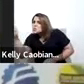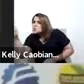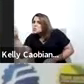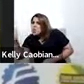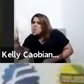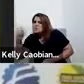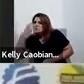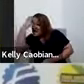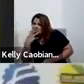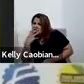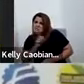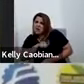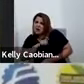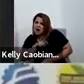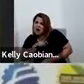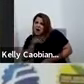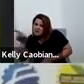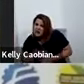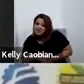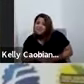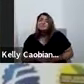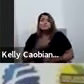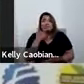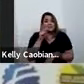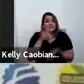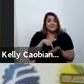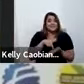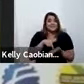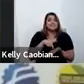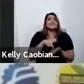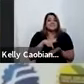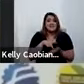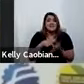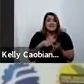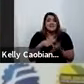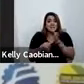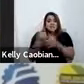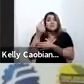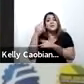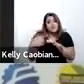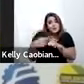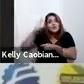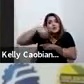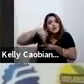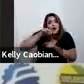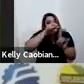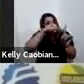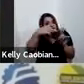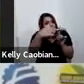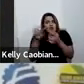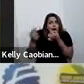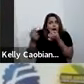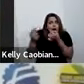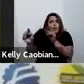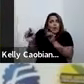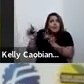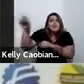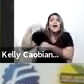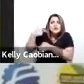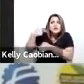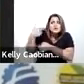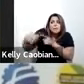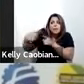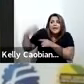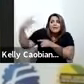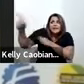falei assim para eles. Primeiro que já é a nossa perspectiva, a gente já está contra aquele advogado só por ser da empresa. Mas eu